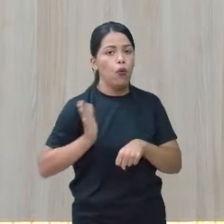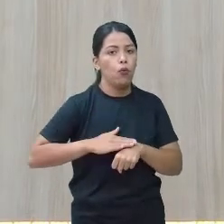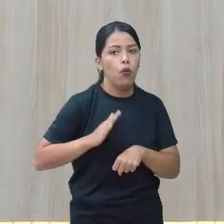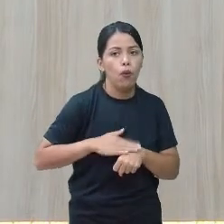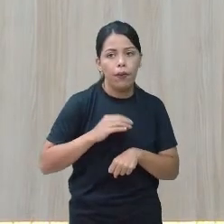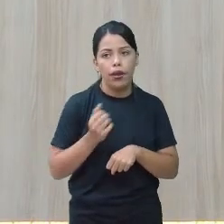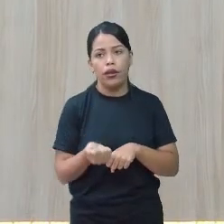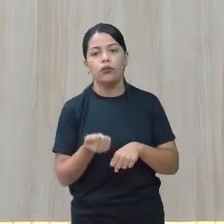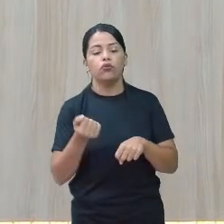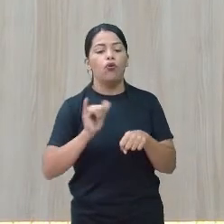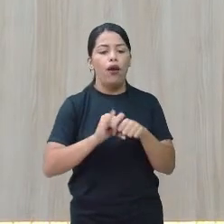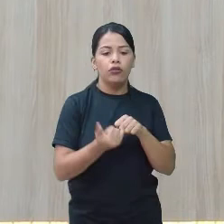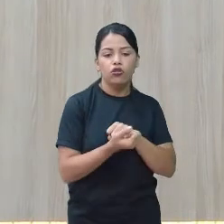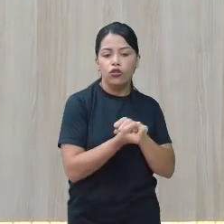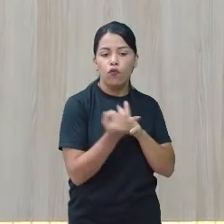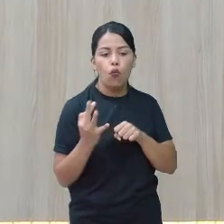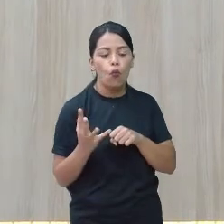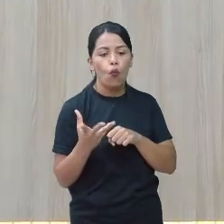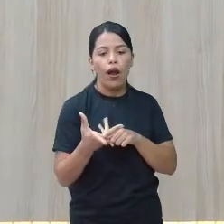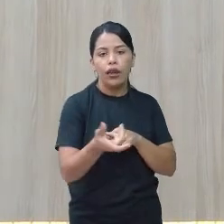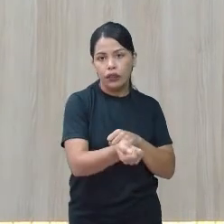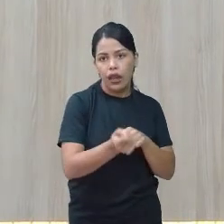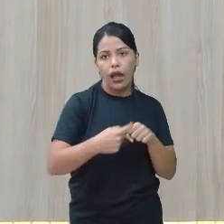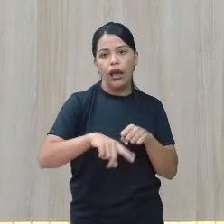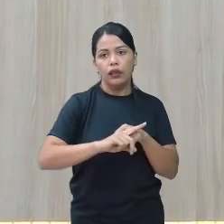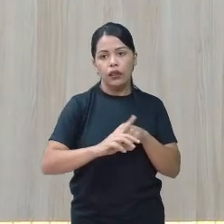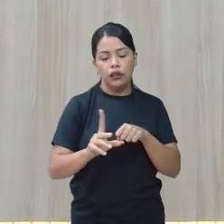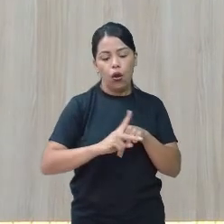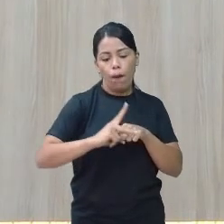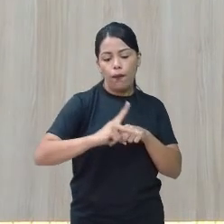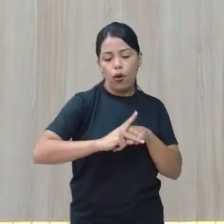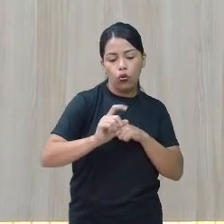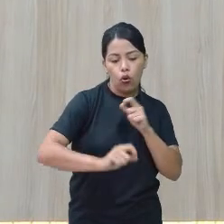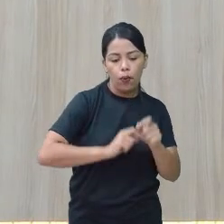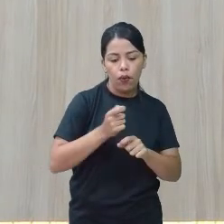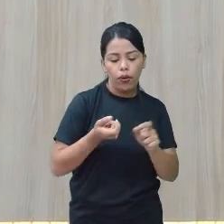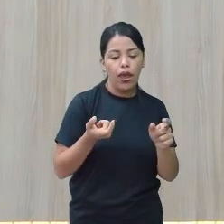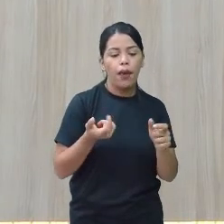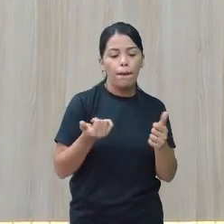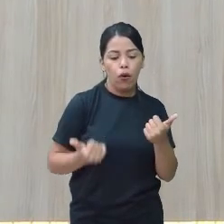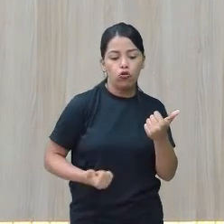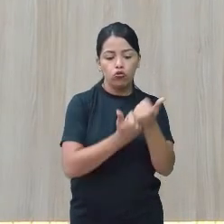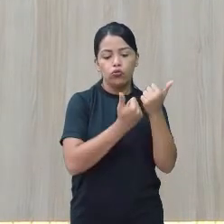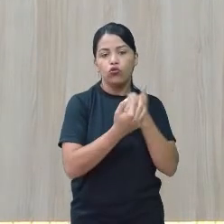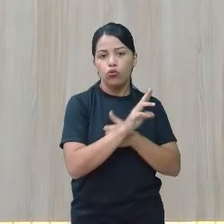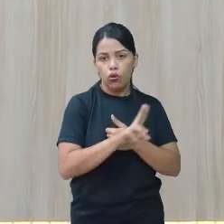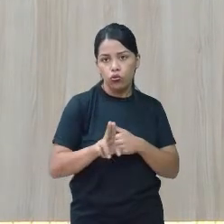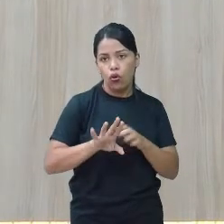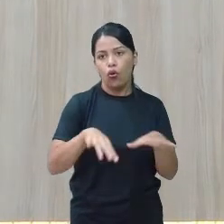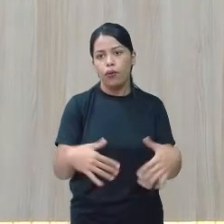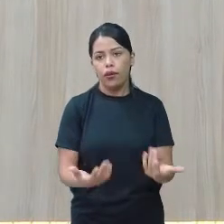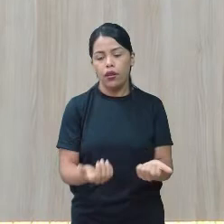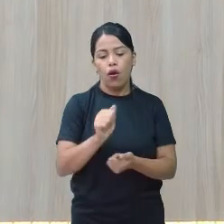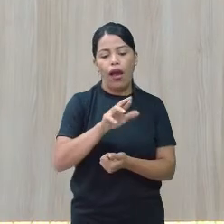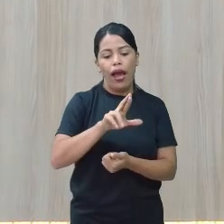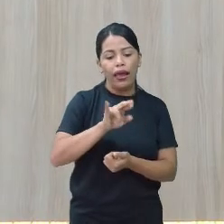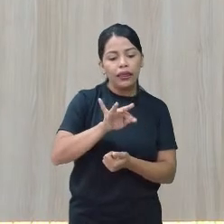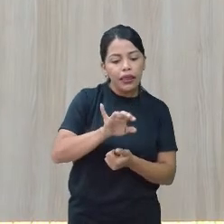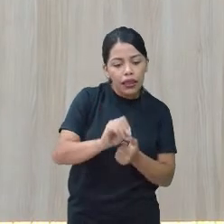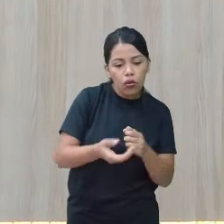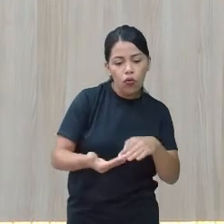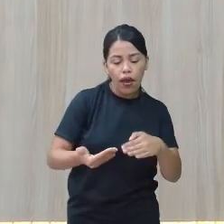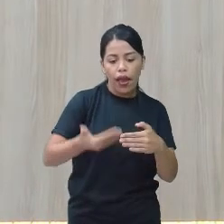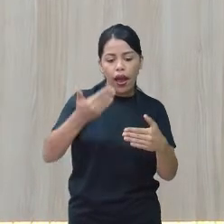adjetivo marca a qualidade, o pronome substitui o nome, o artigo vem antes